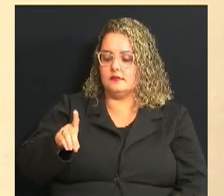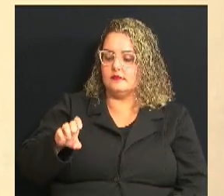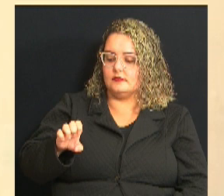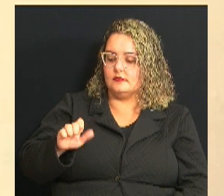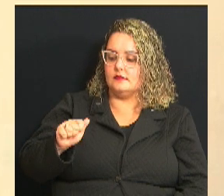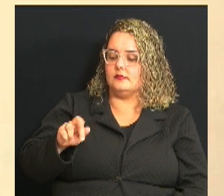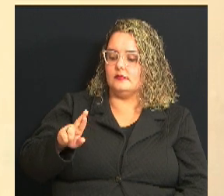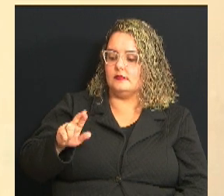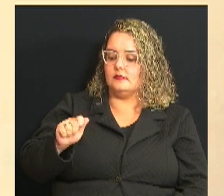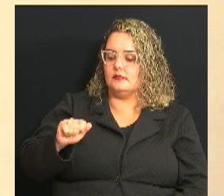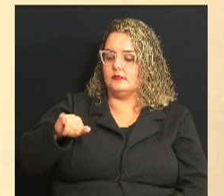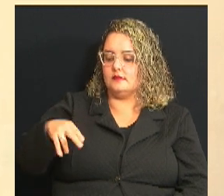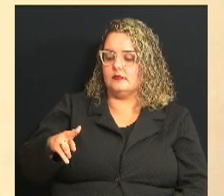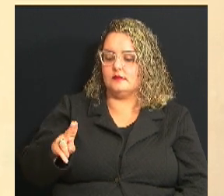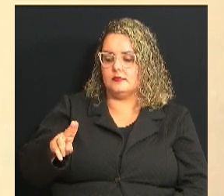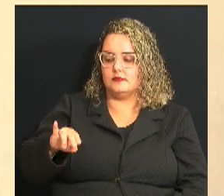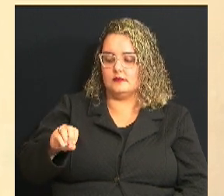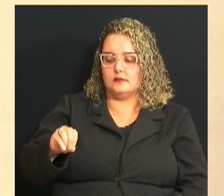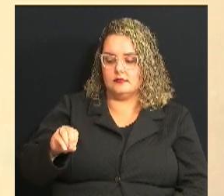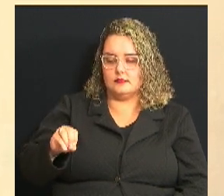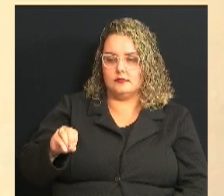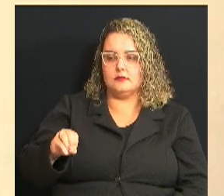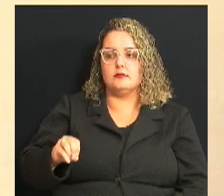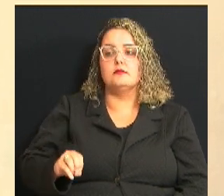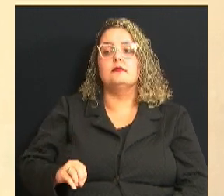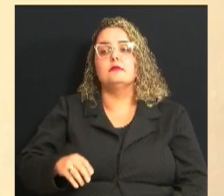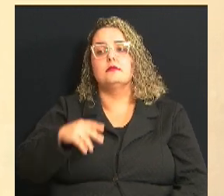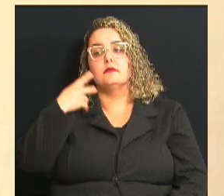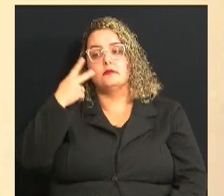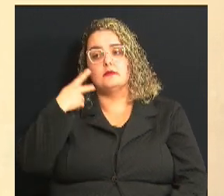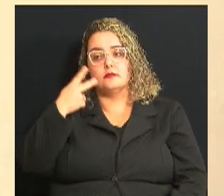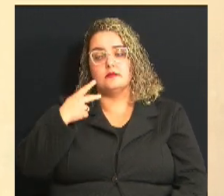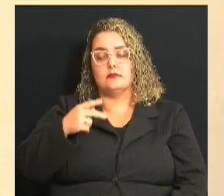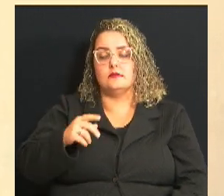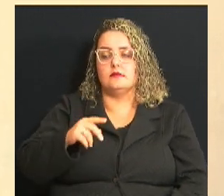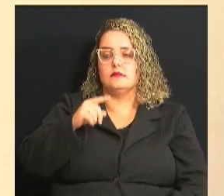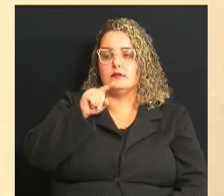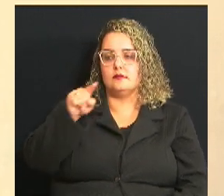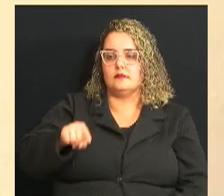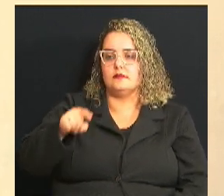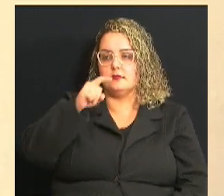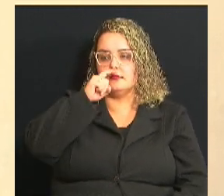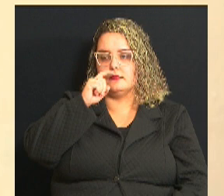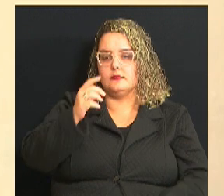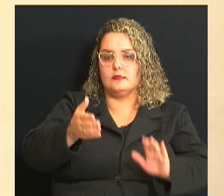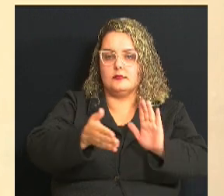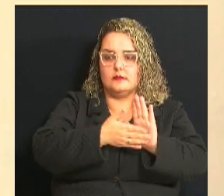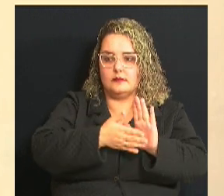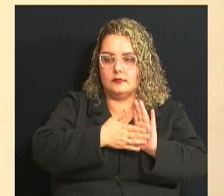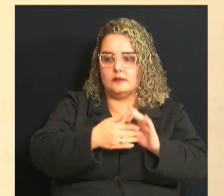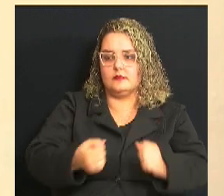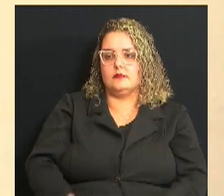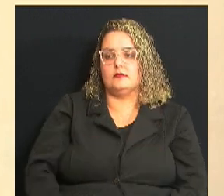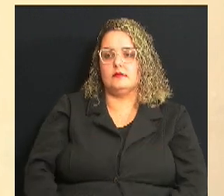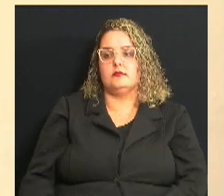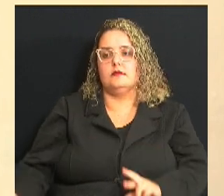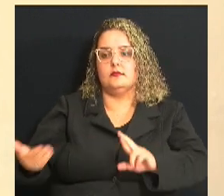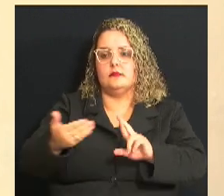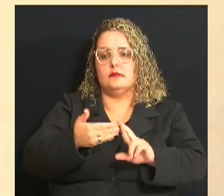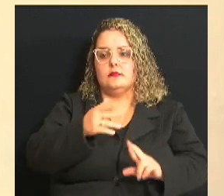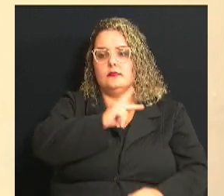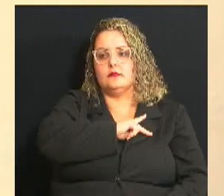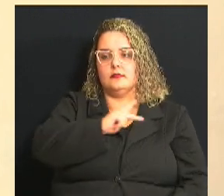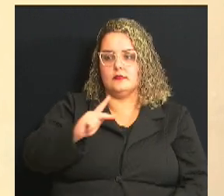do vereador Zé Carlos. Convidamos para compor a mesa, representando o presidente da